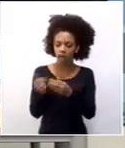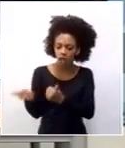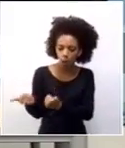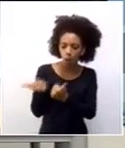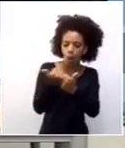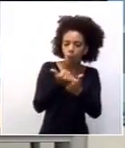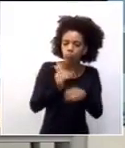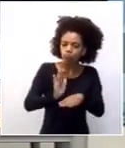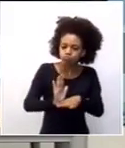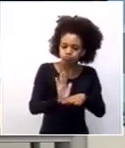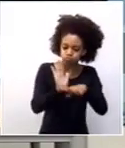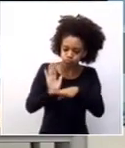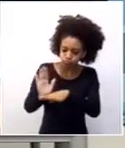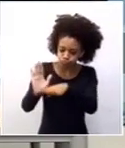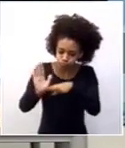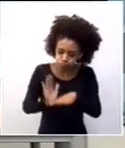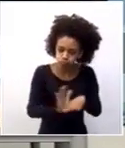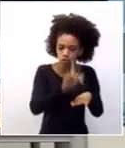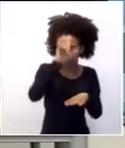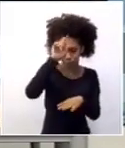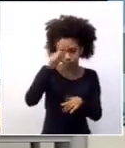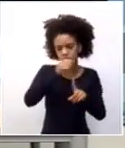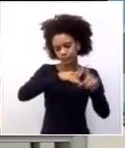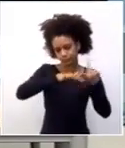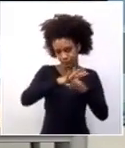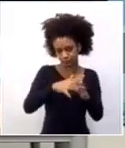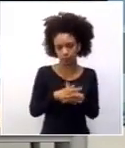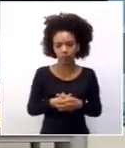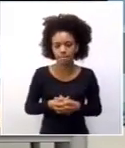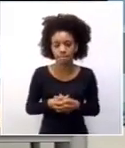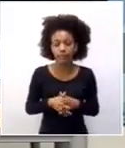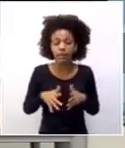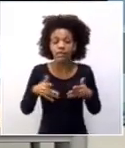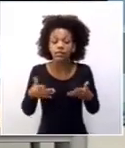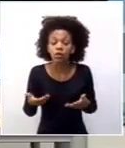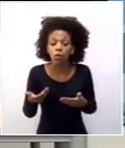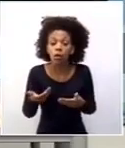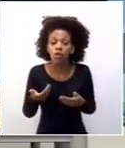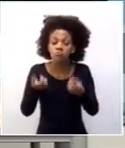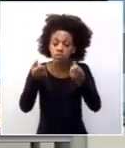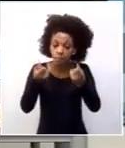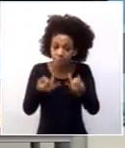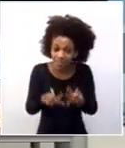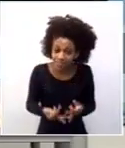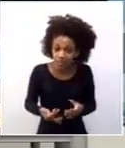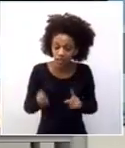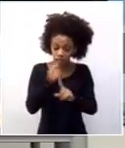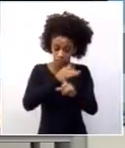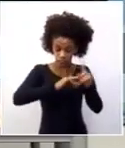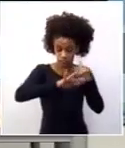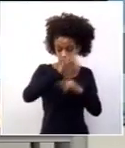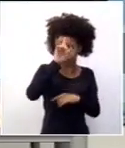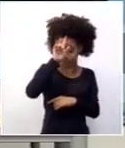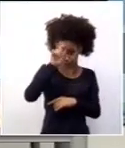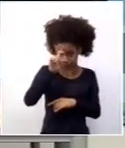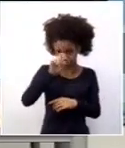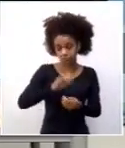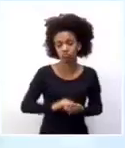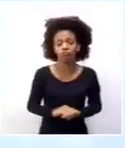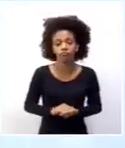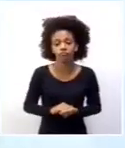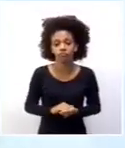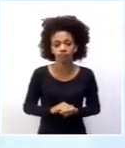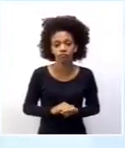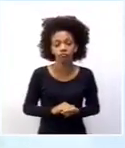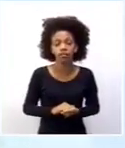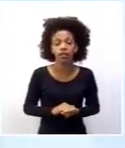da sociedade egípcia, né? Vamos começar então a falar da sociedade egípcia.